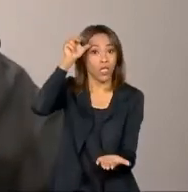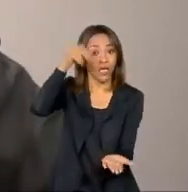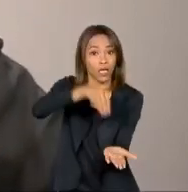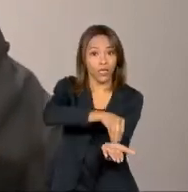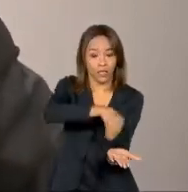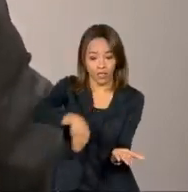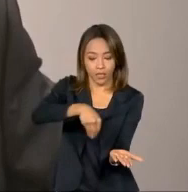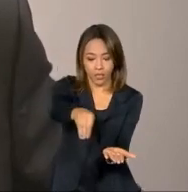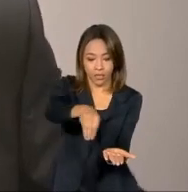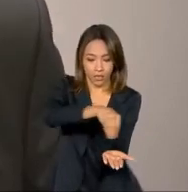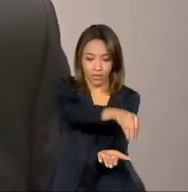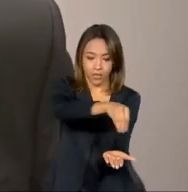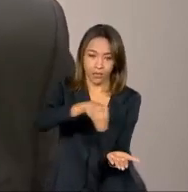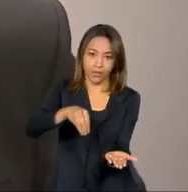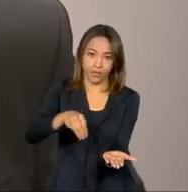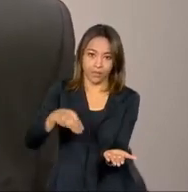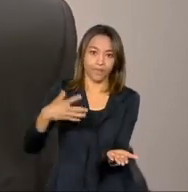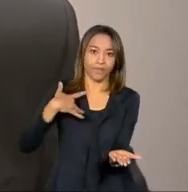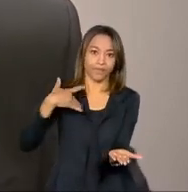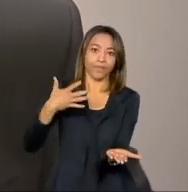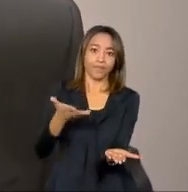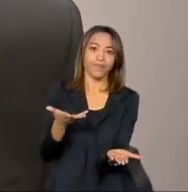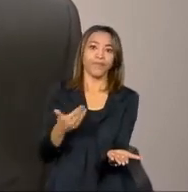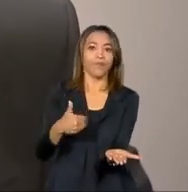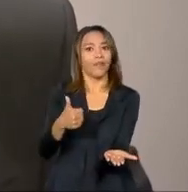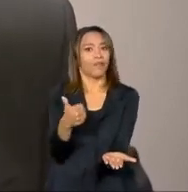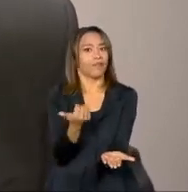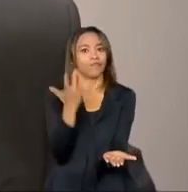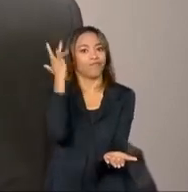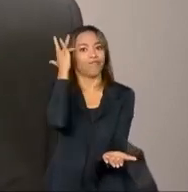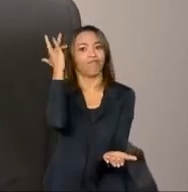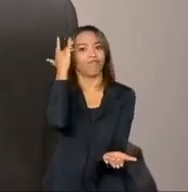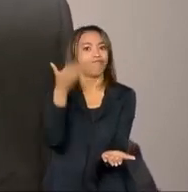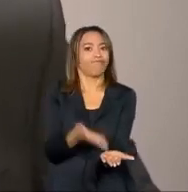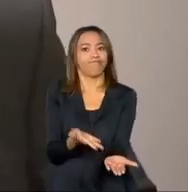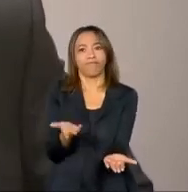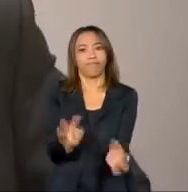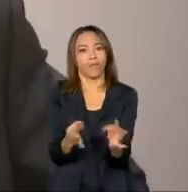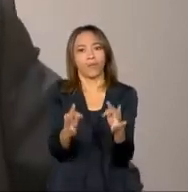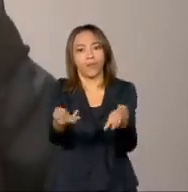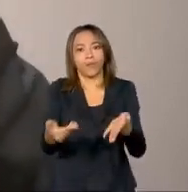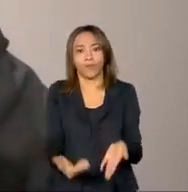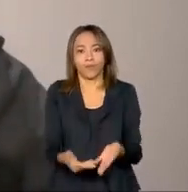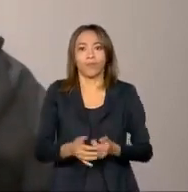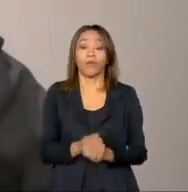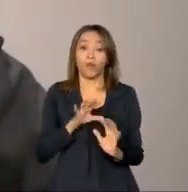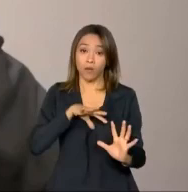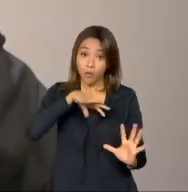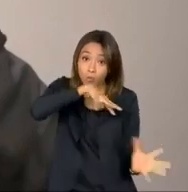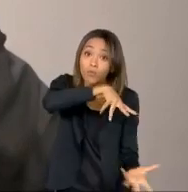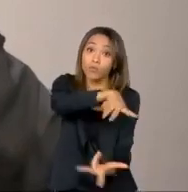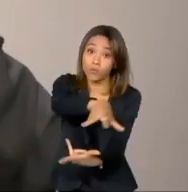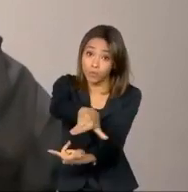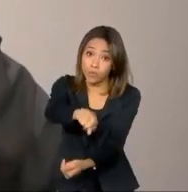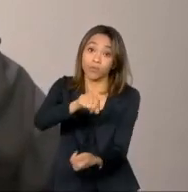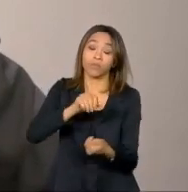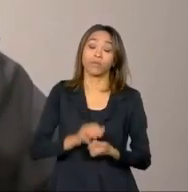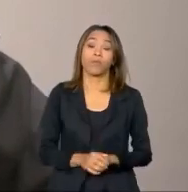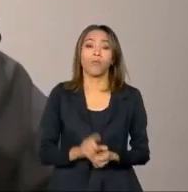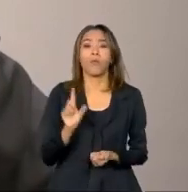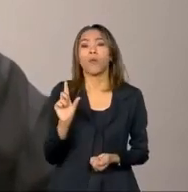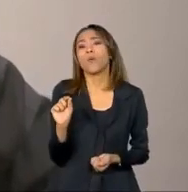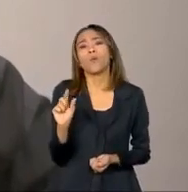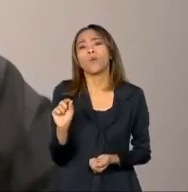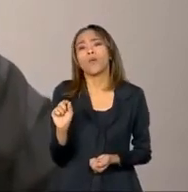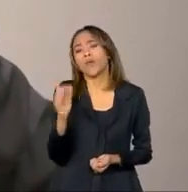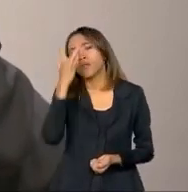pelo Deep Blue da IBM. Então, é um mundo onde a questão de o que as pessoas